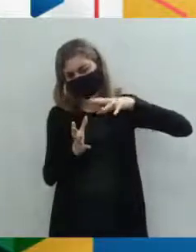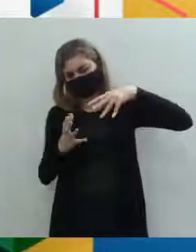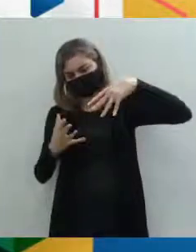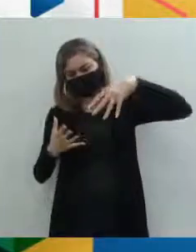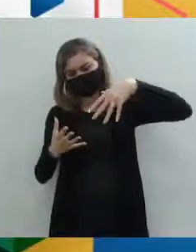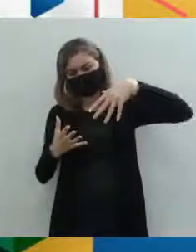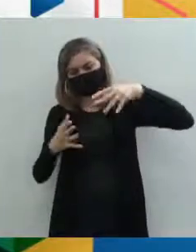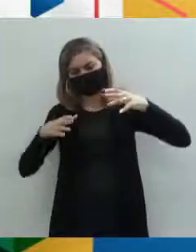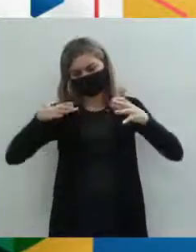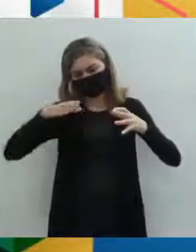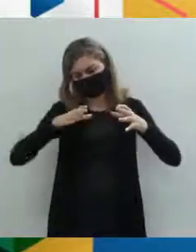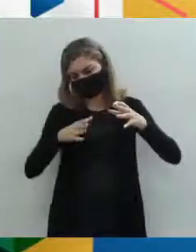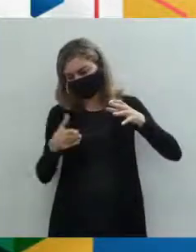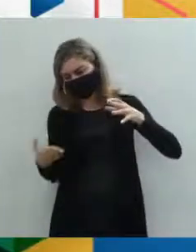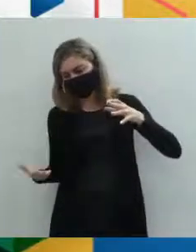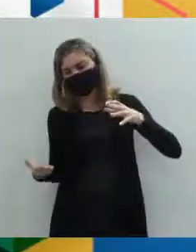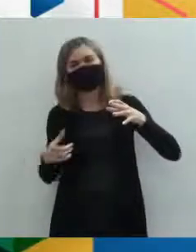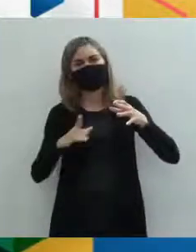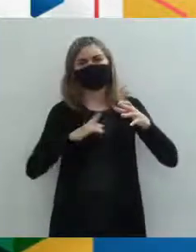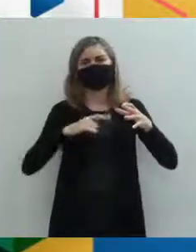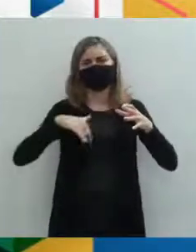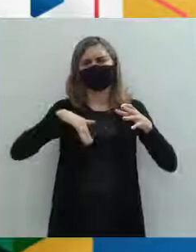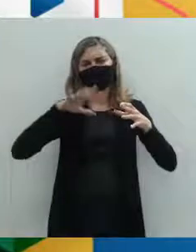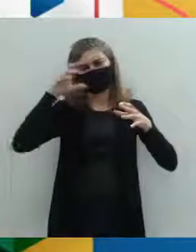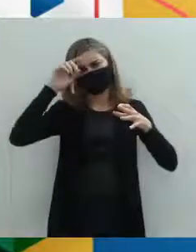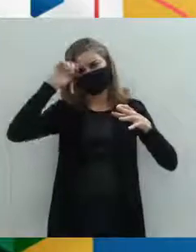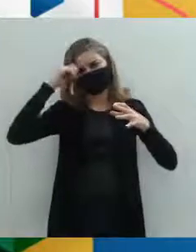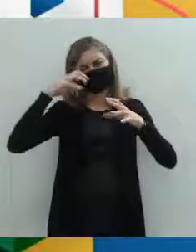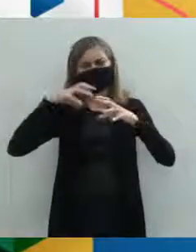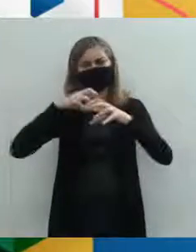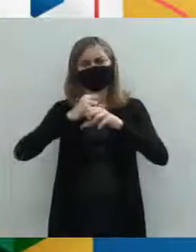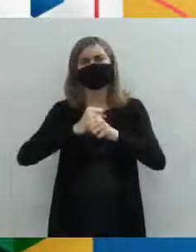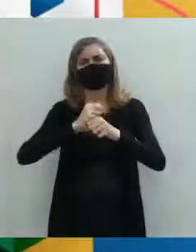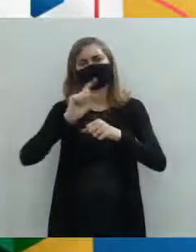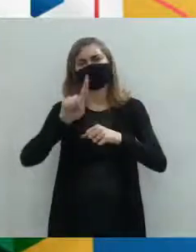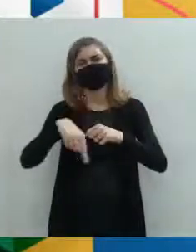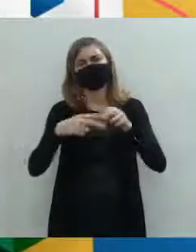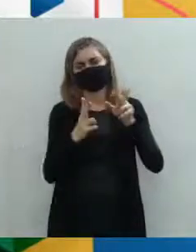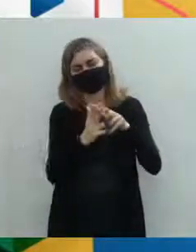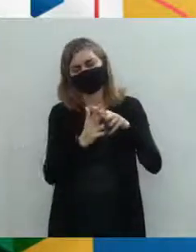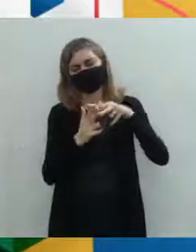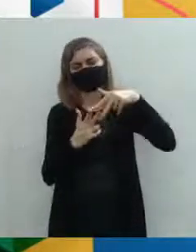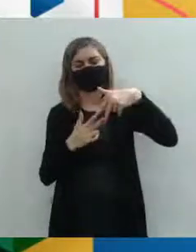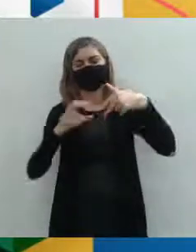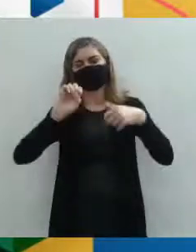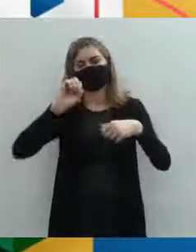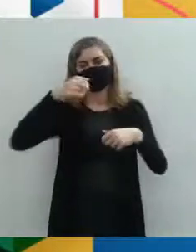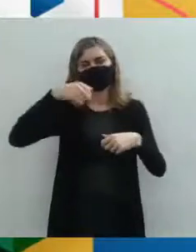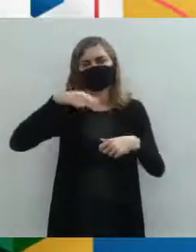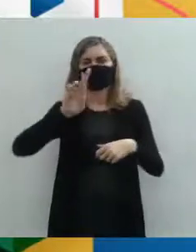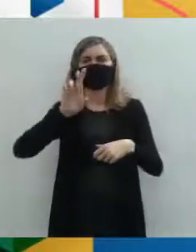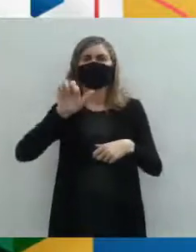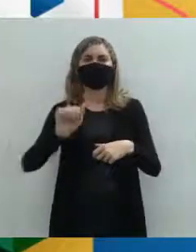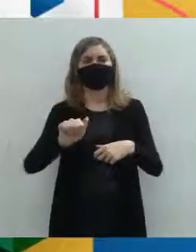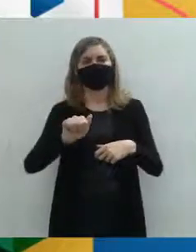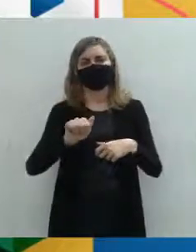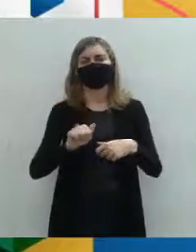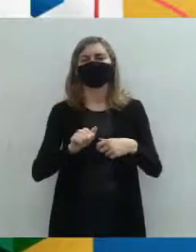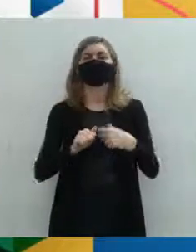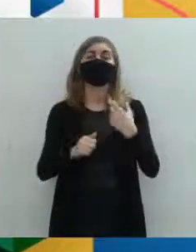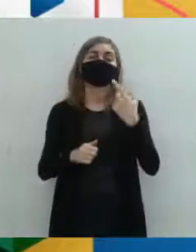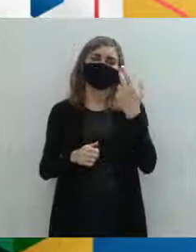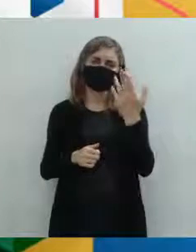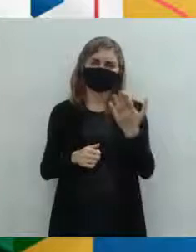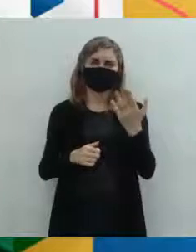esfera. Depois a gente tem uma parte mais escura ainda, que é considerada a sombra da esfera.